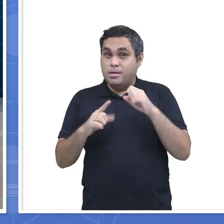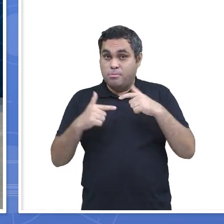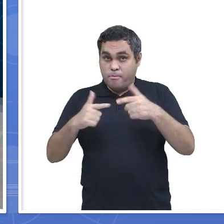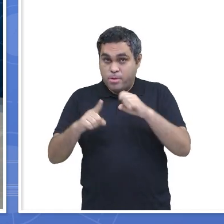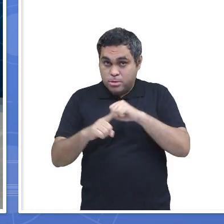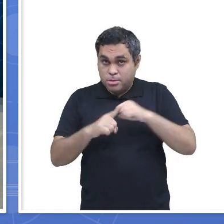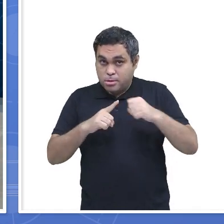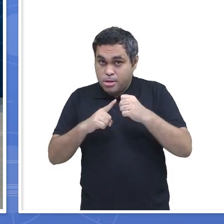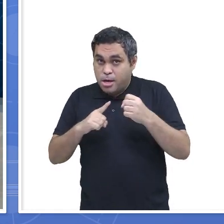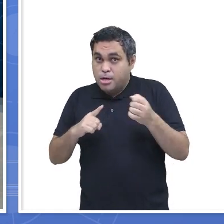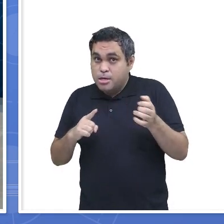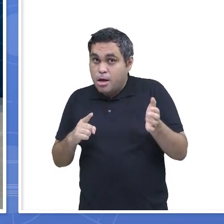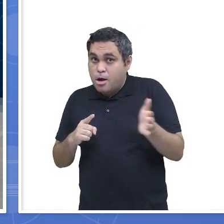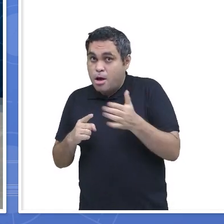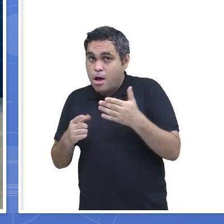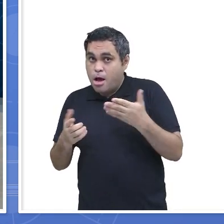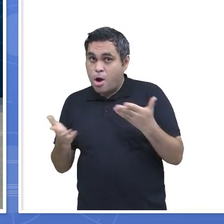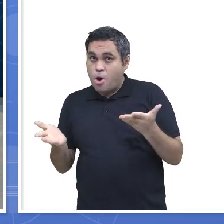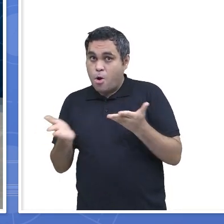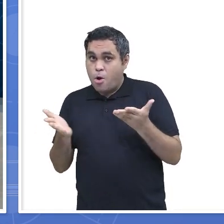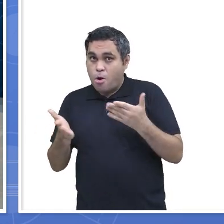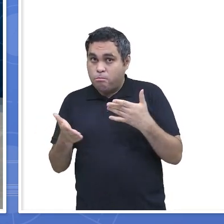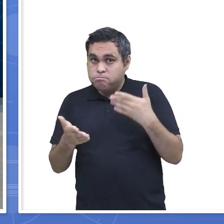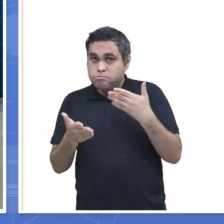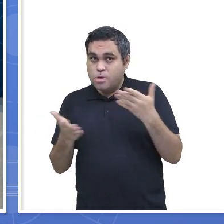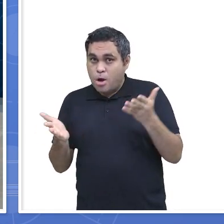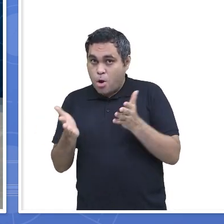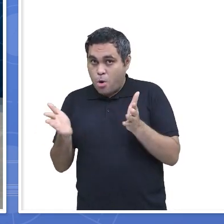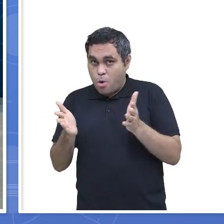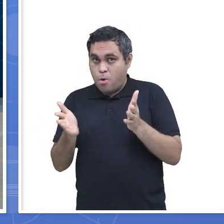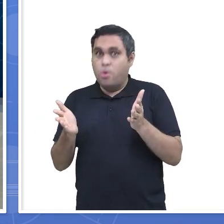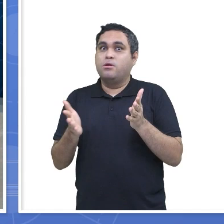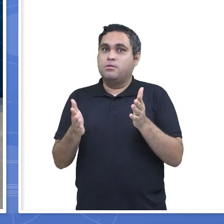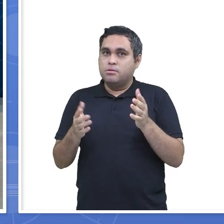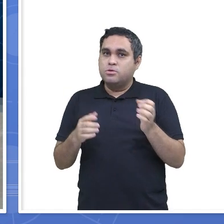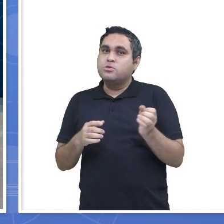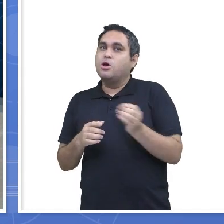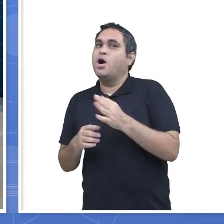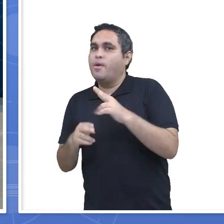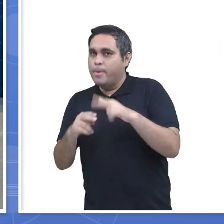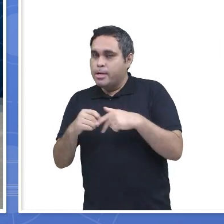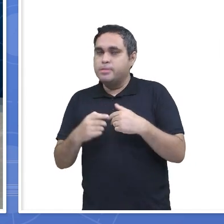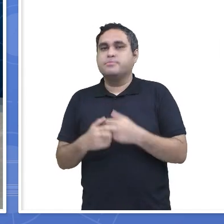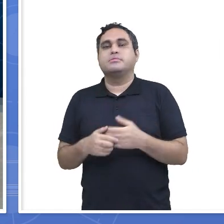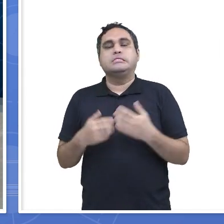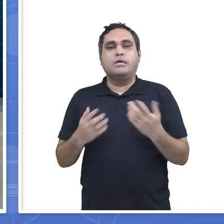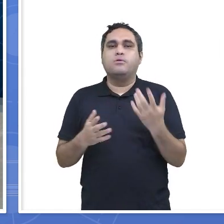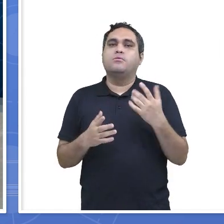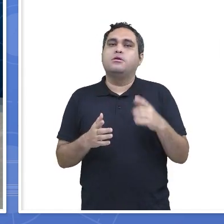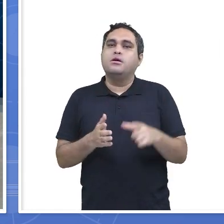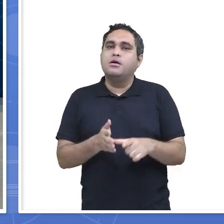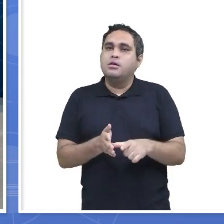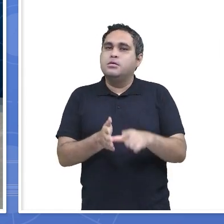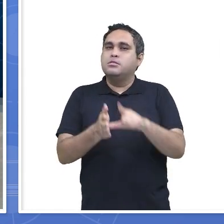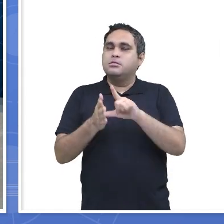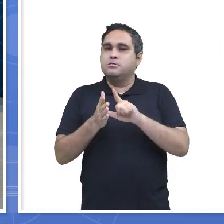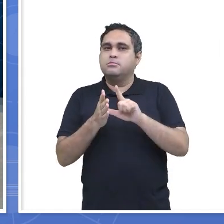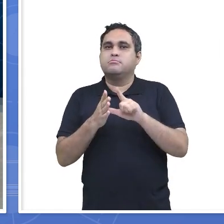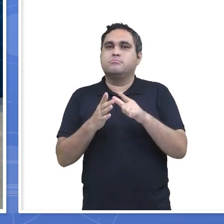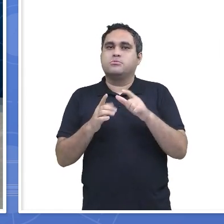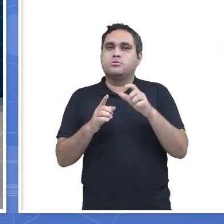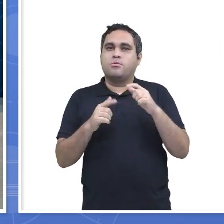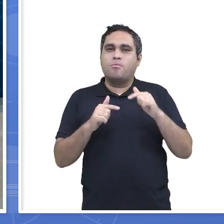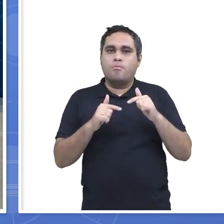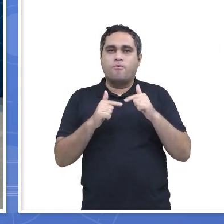quê? São os movimentos atuais, os movimentos sociais atuais, não é isso? Então, antes de nós tratarmos dos movimentos sociais